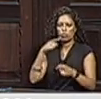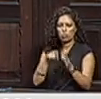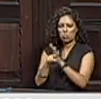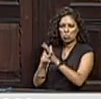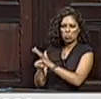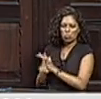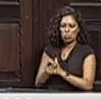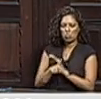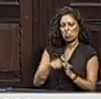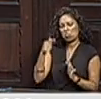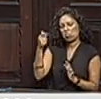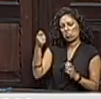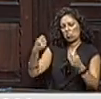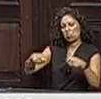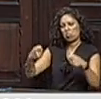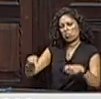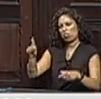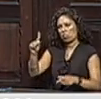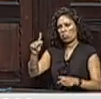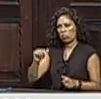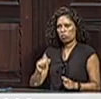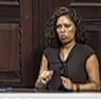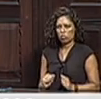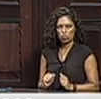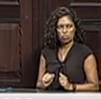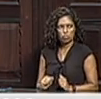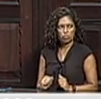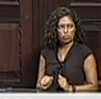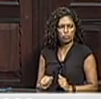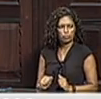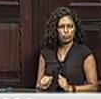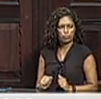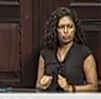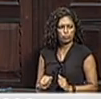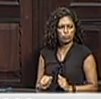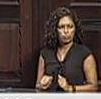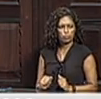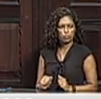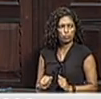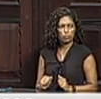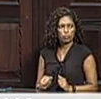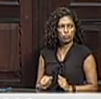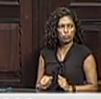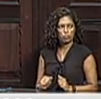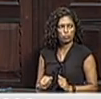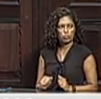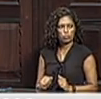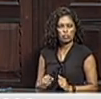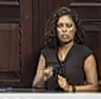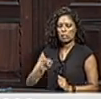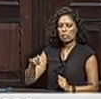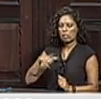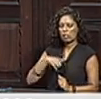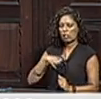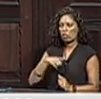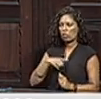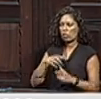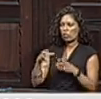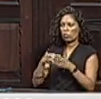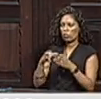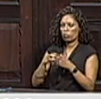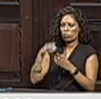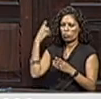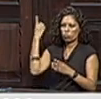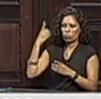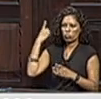e multiplicar pelo IPCAE do ano anterior. Se há o parlamento, é para se